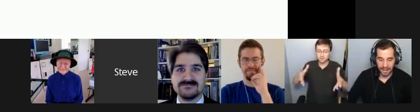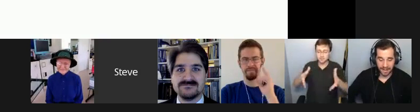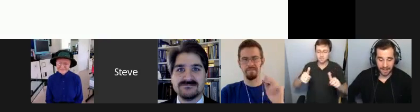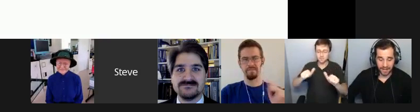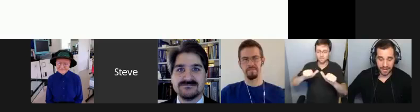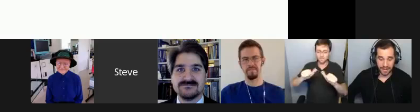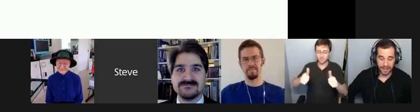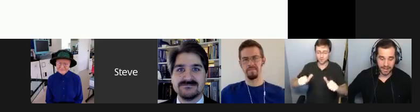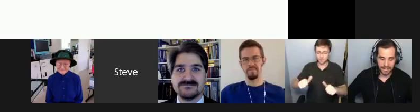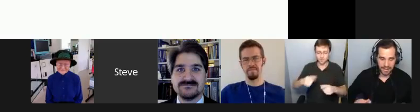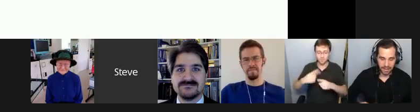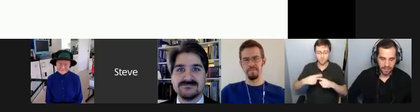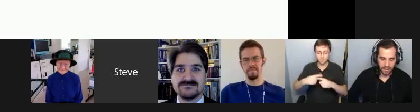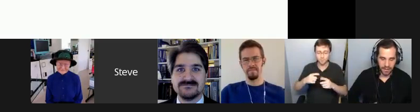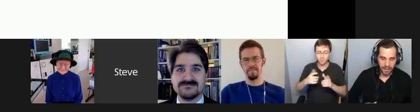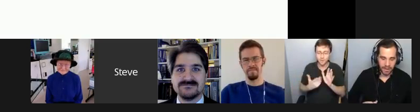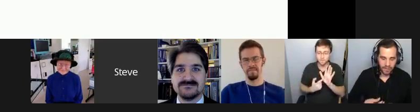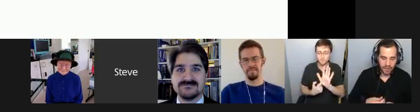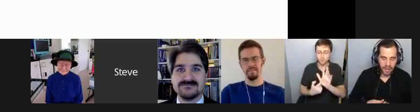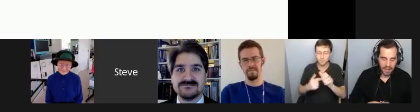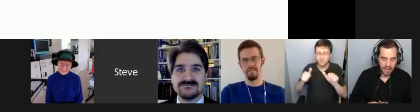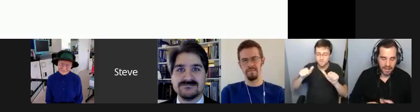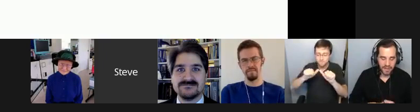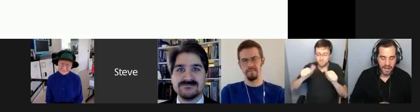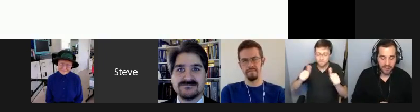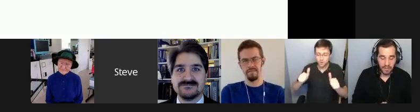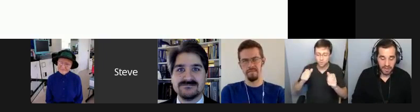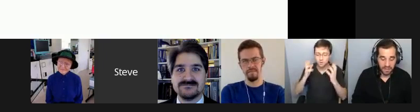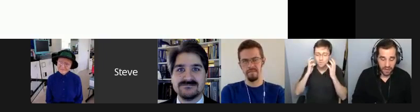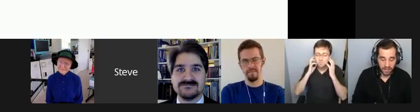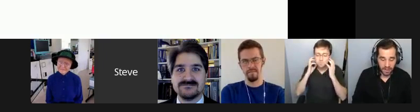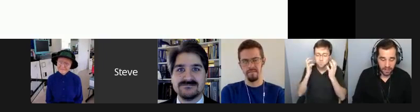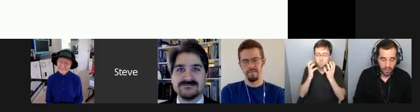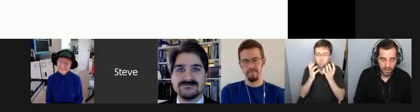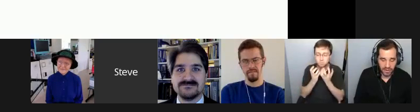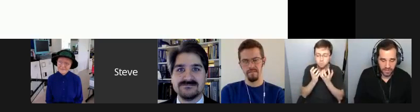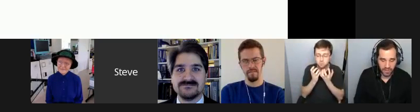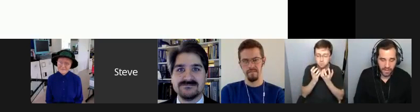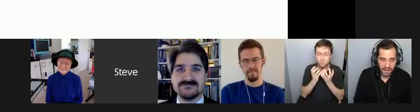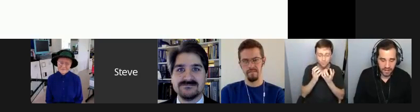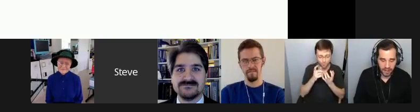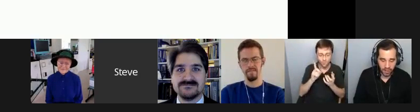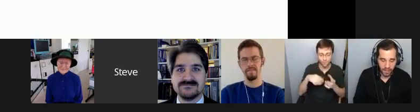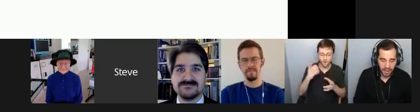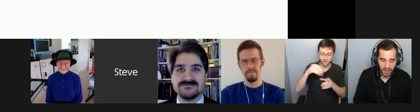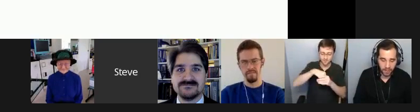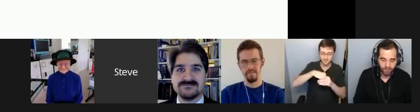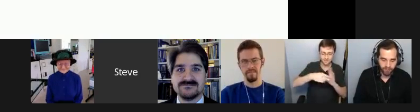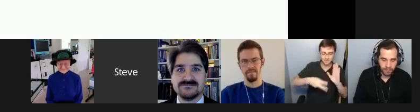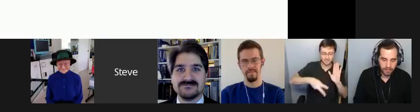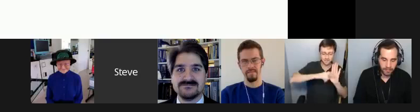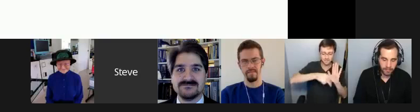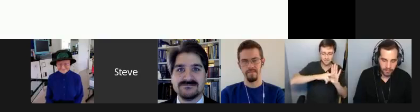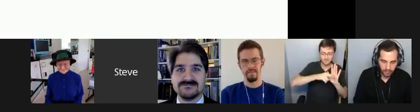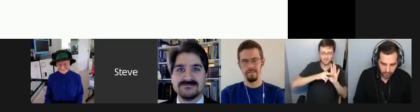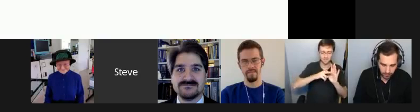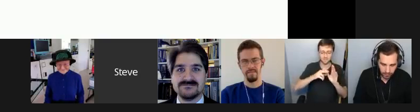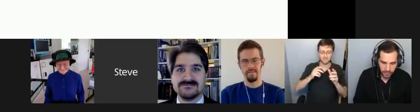Então, na transcrição, na transferência de tamanho e forma, como nós tínhamos comentado anteriormente,